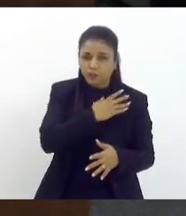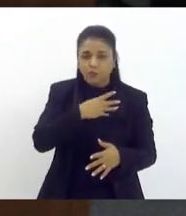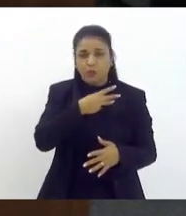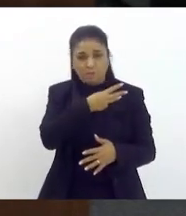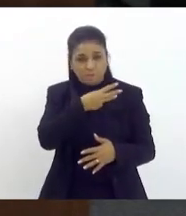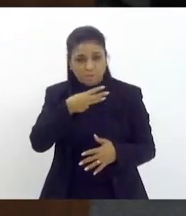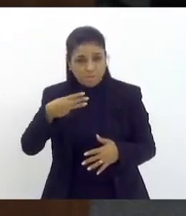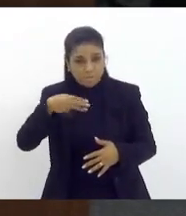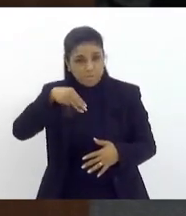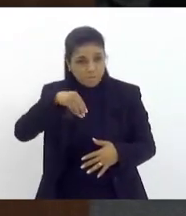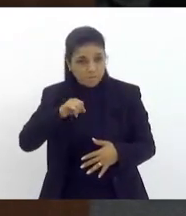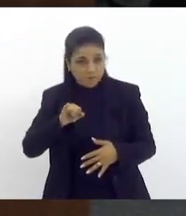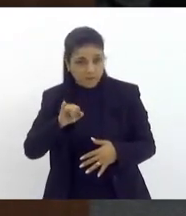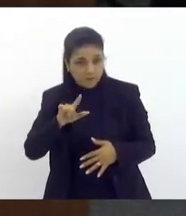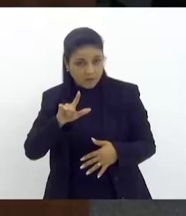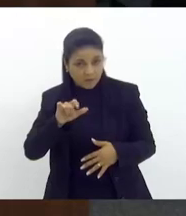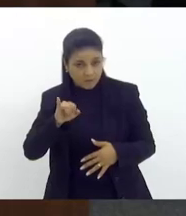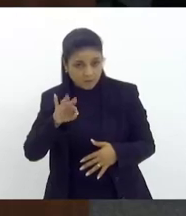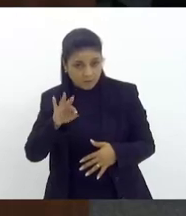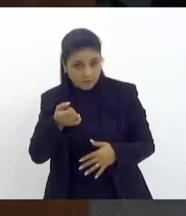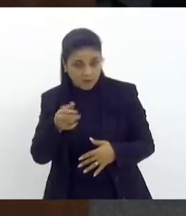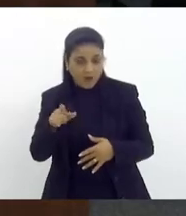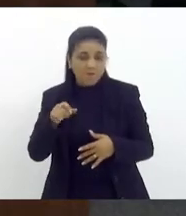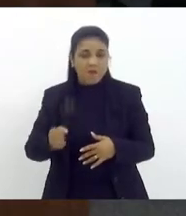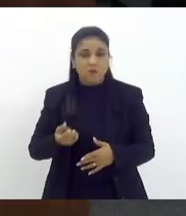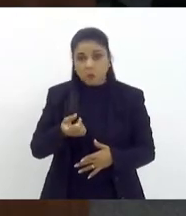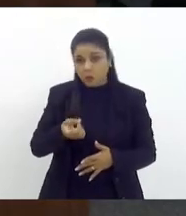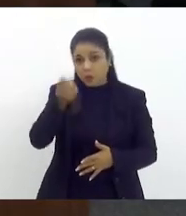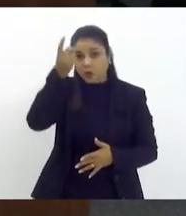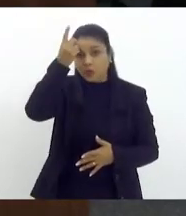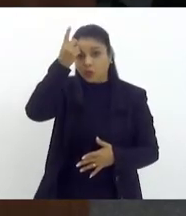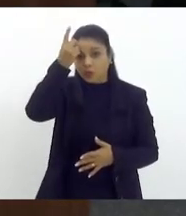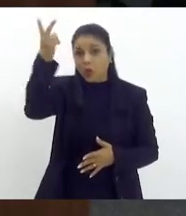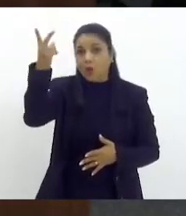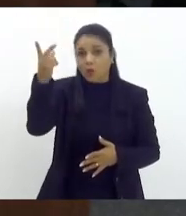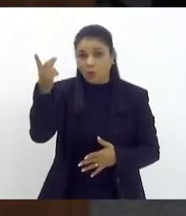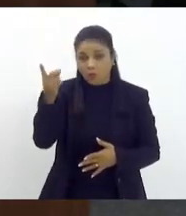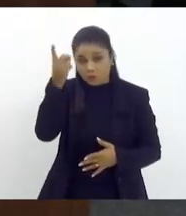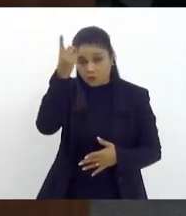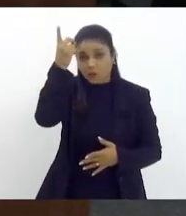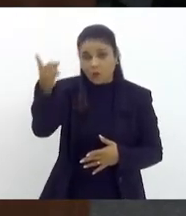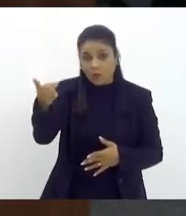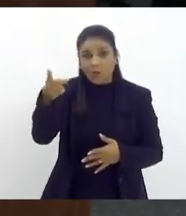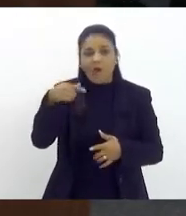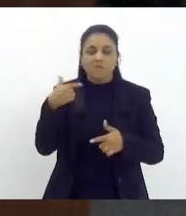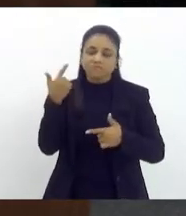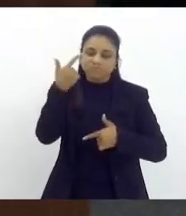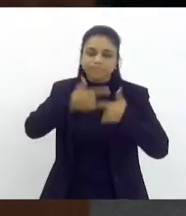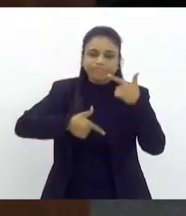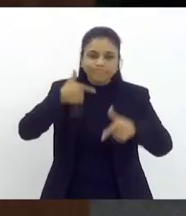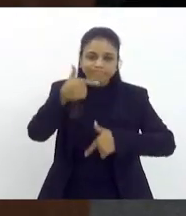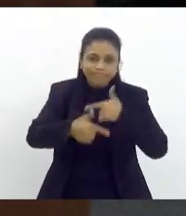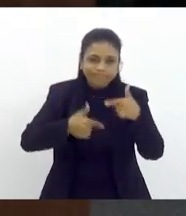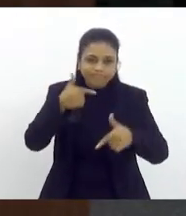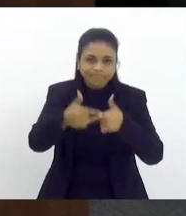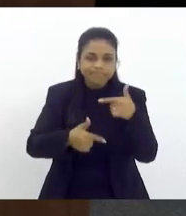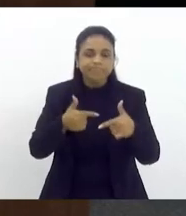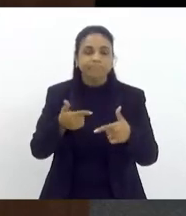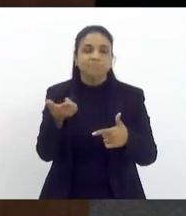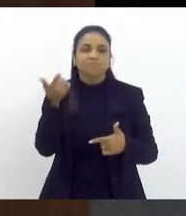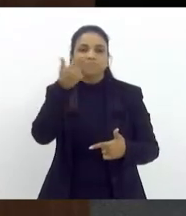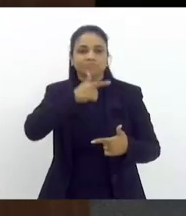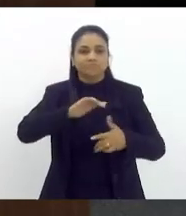mas que graças ao seu talento como atriz conseguiu sobreviver ainda na